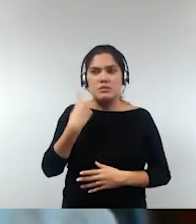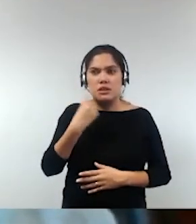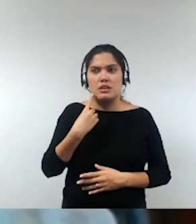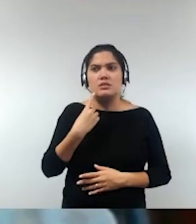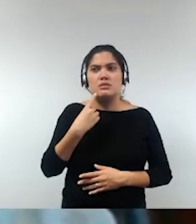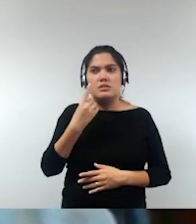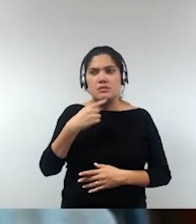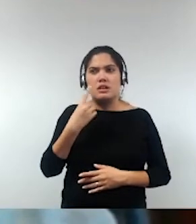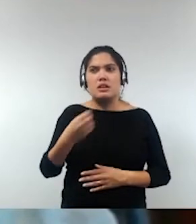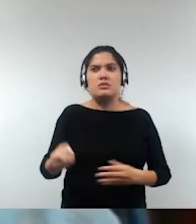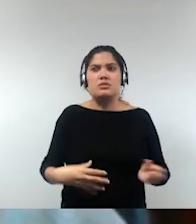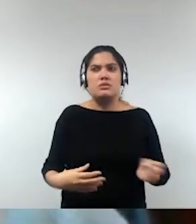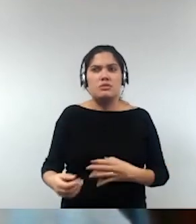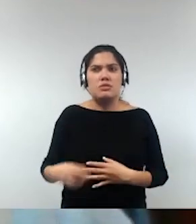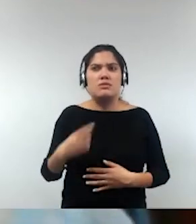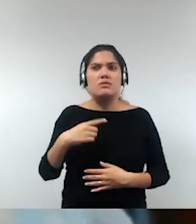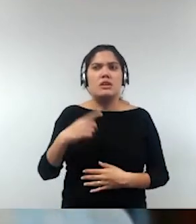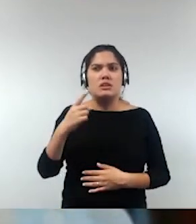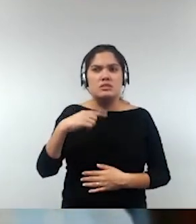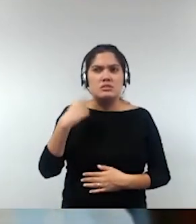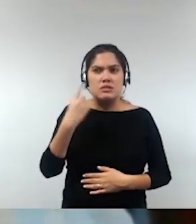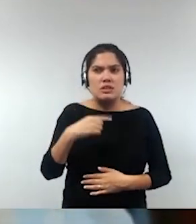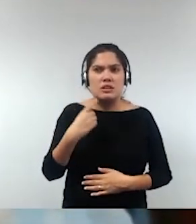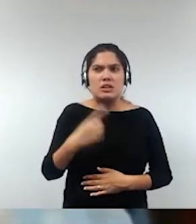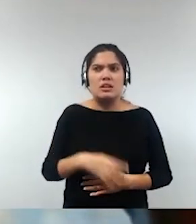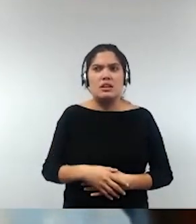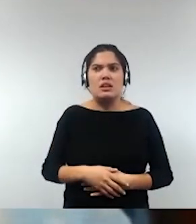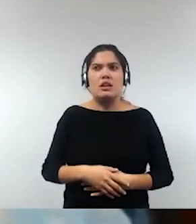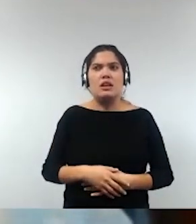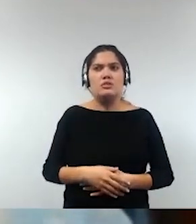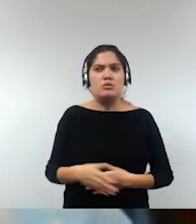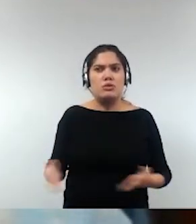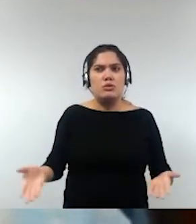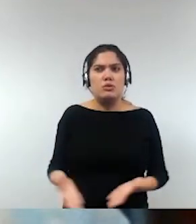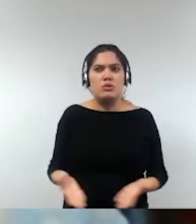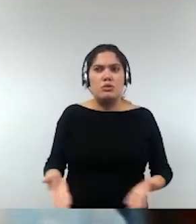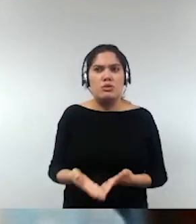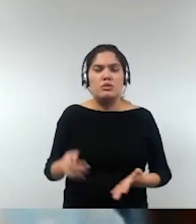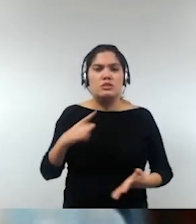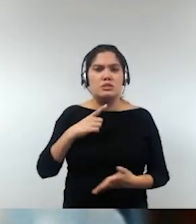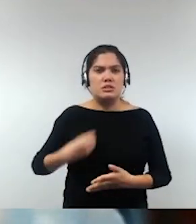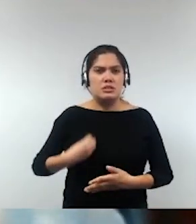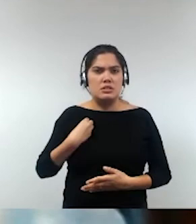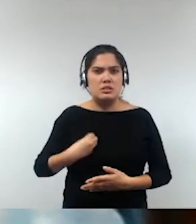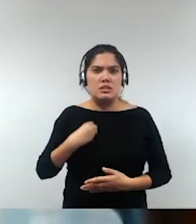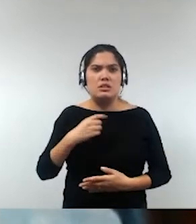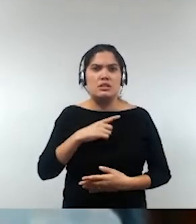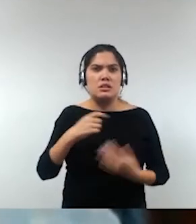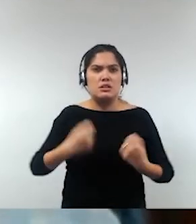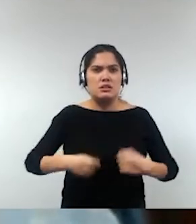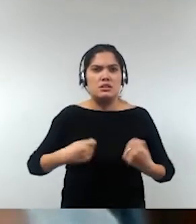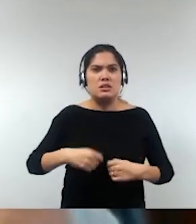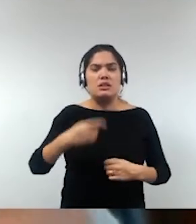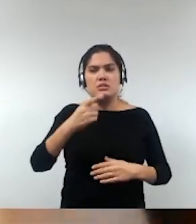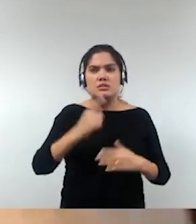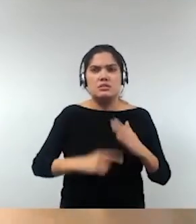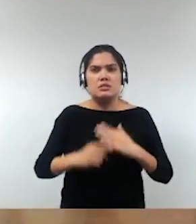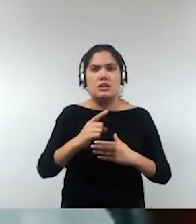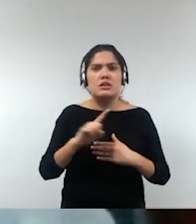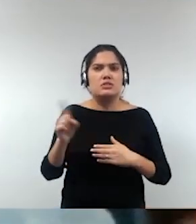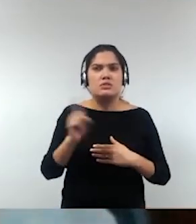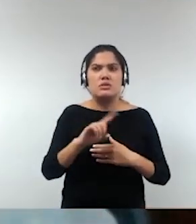advogado contemporâneo, do advogado atual, esse que está tendo a necessidade do cliente, não